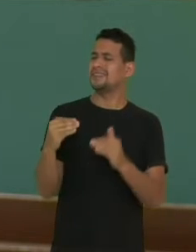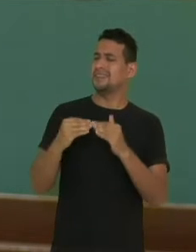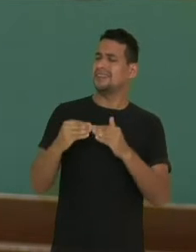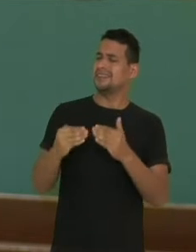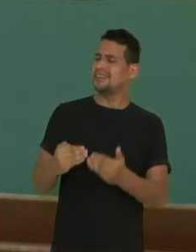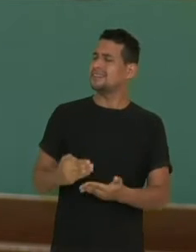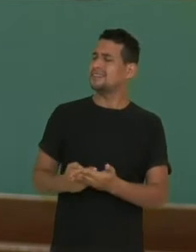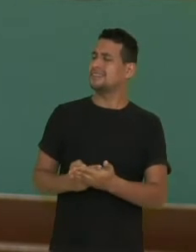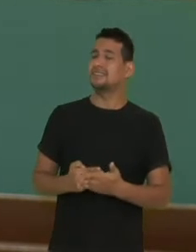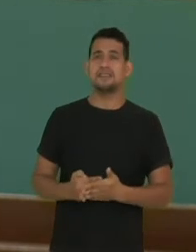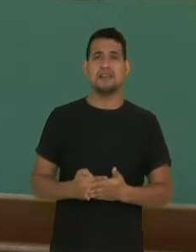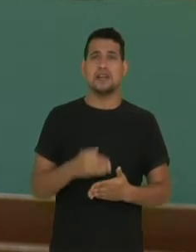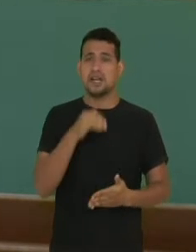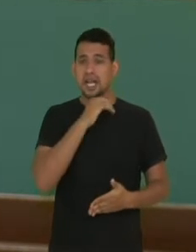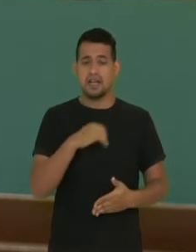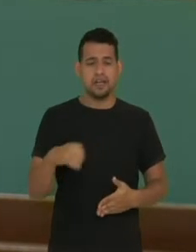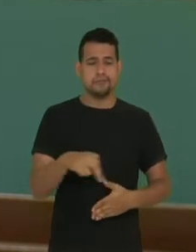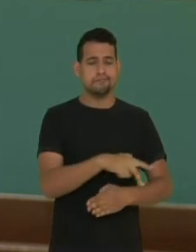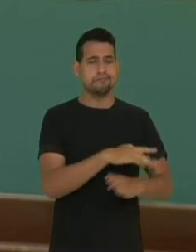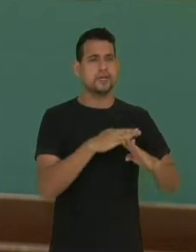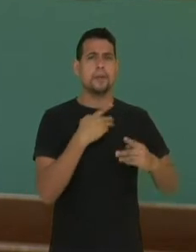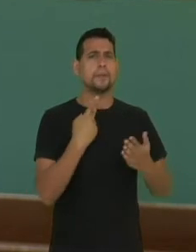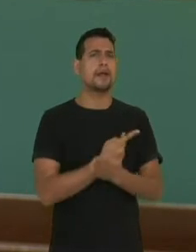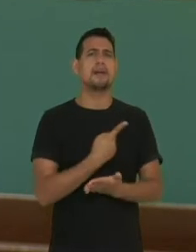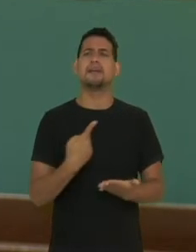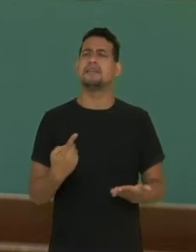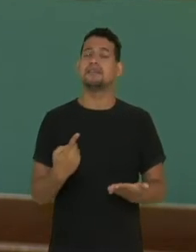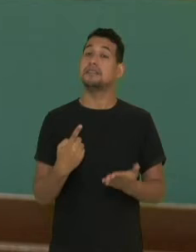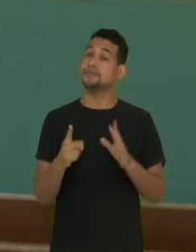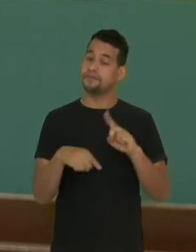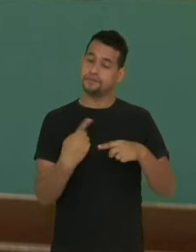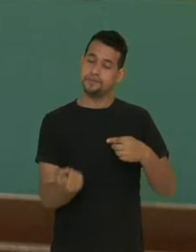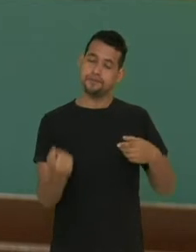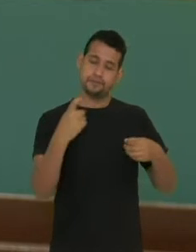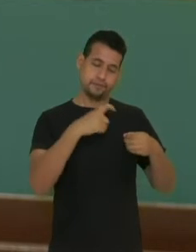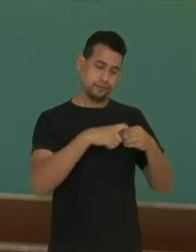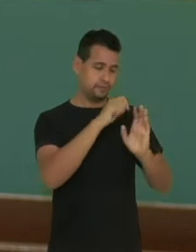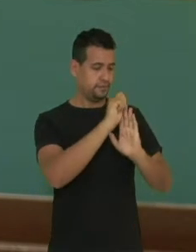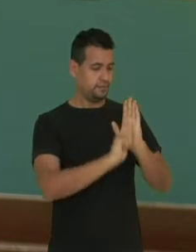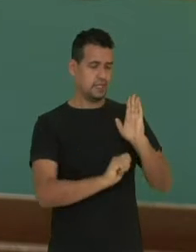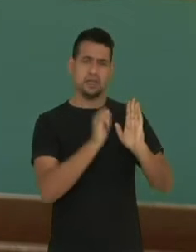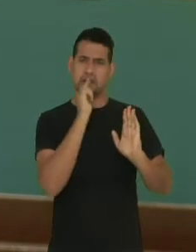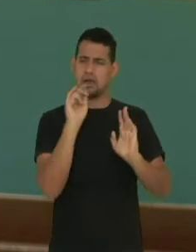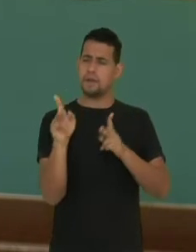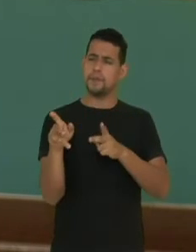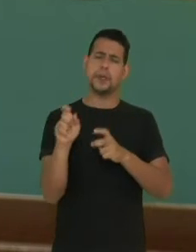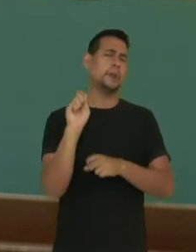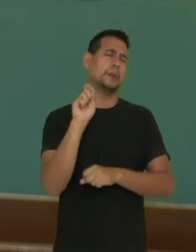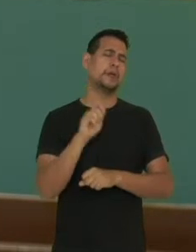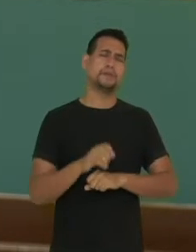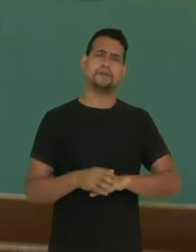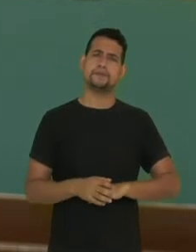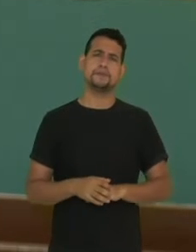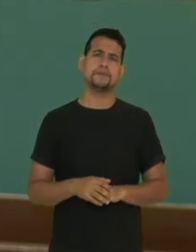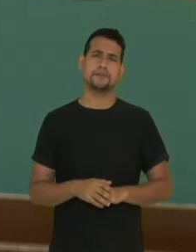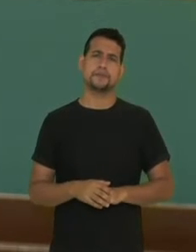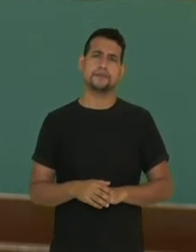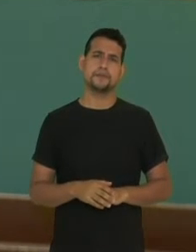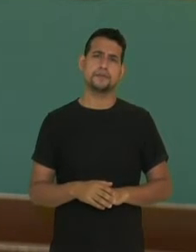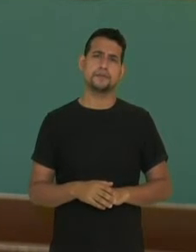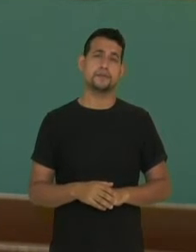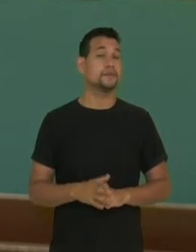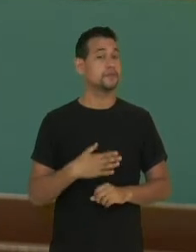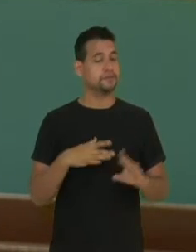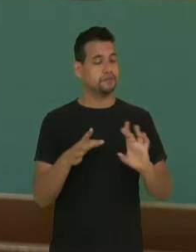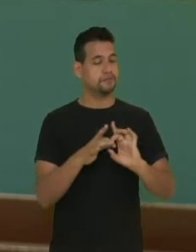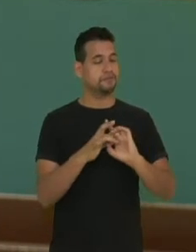da parte dela andar por essas casas? Retornando aqui no texto, o que nós observamos? Eu